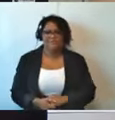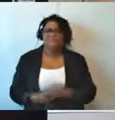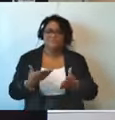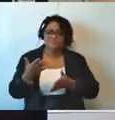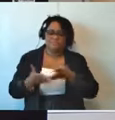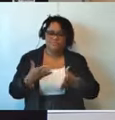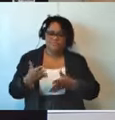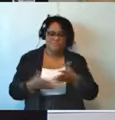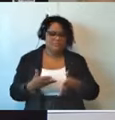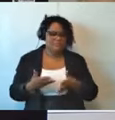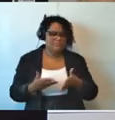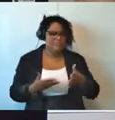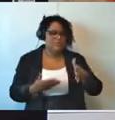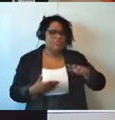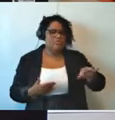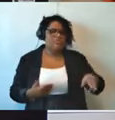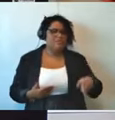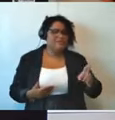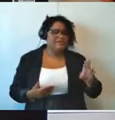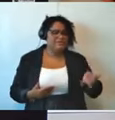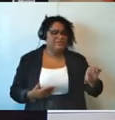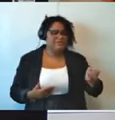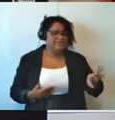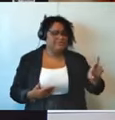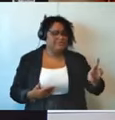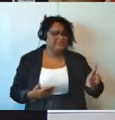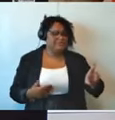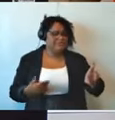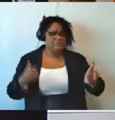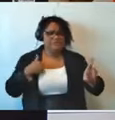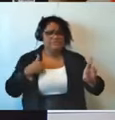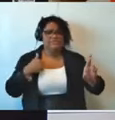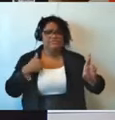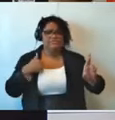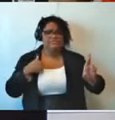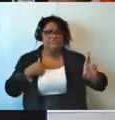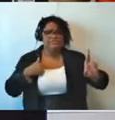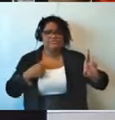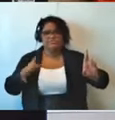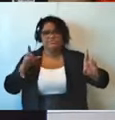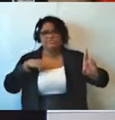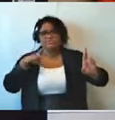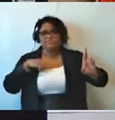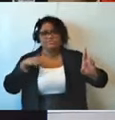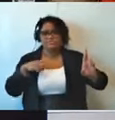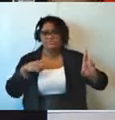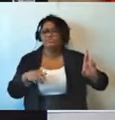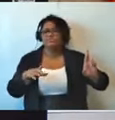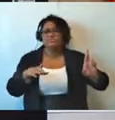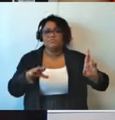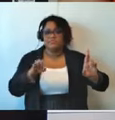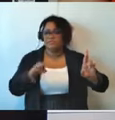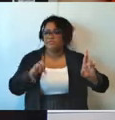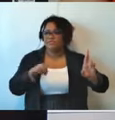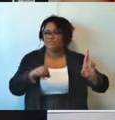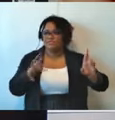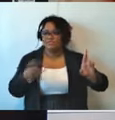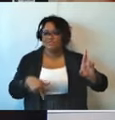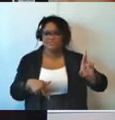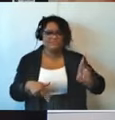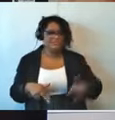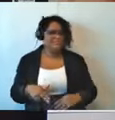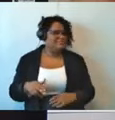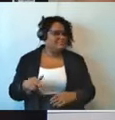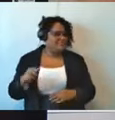Júnior, motoboy, o Ederson Júnior, registrando aqui, senão... E o Júnior, eu já o conheço há bastante tempo, e